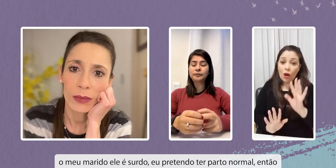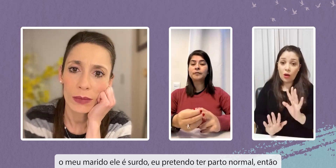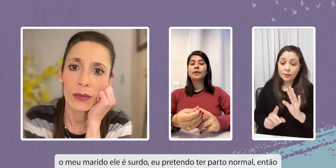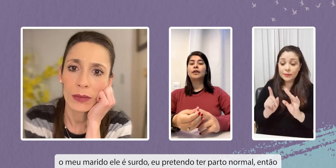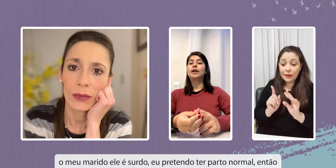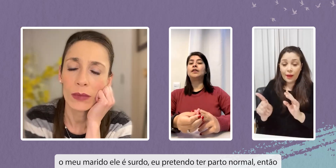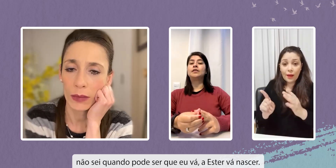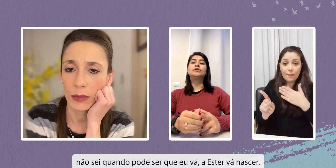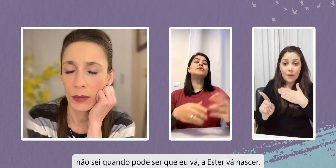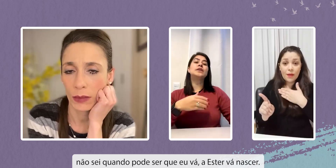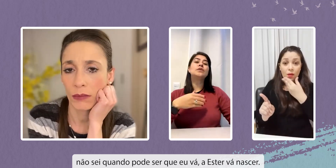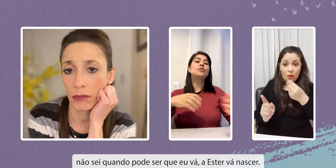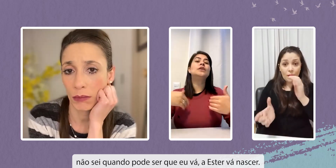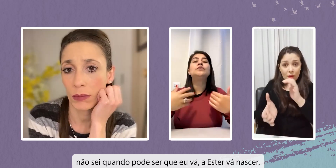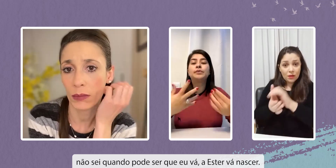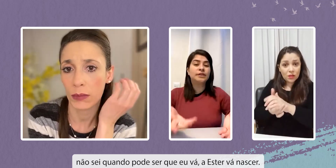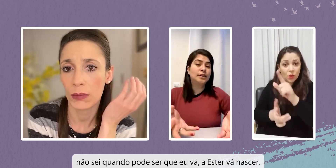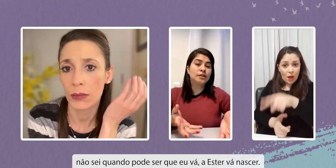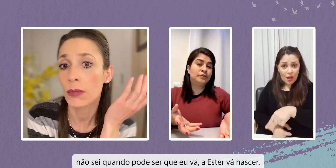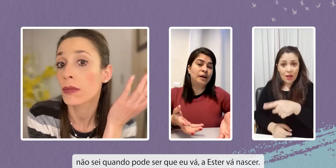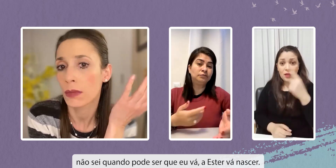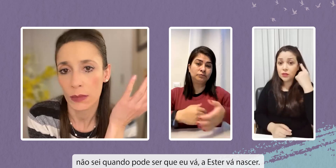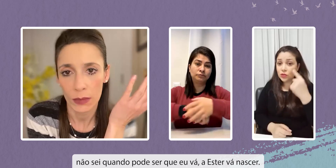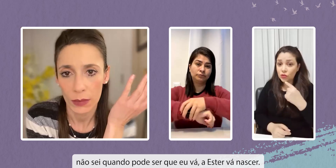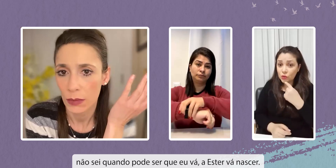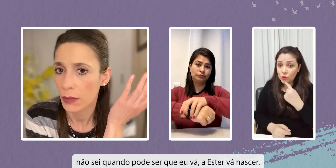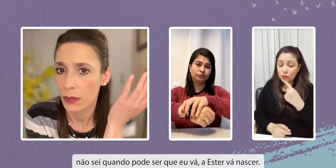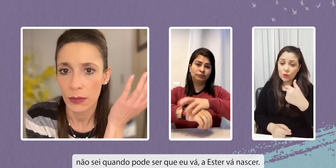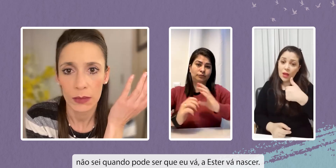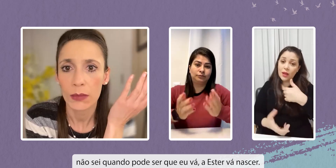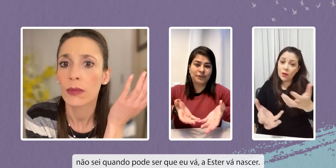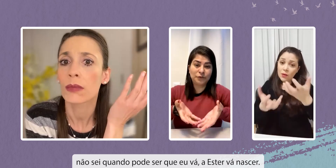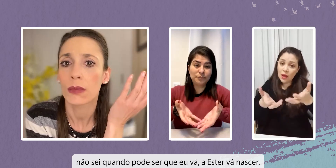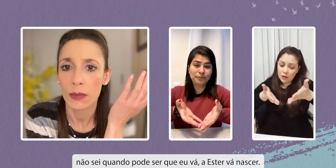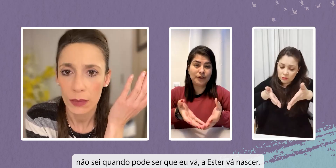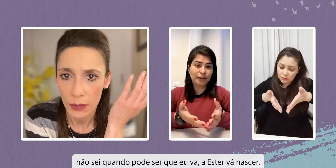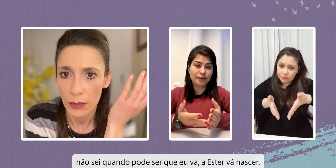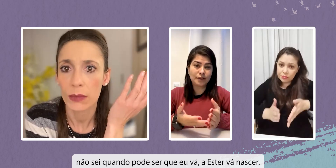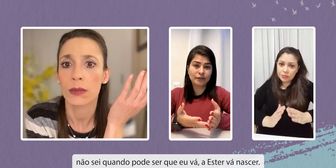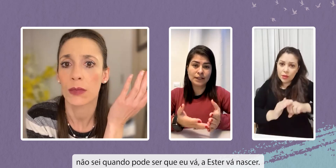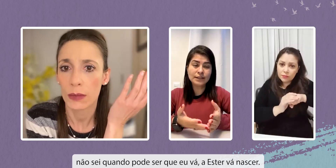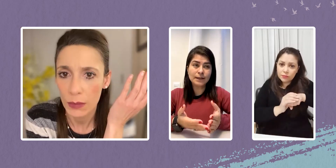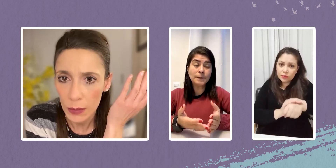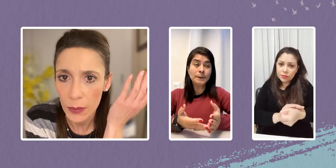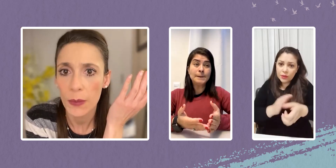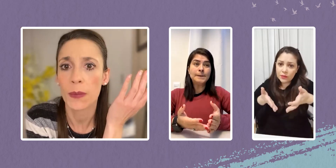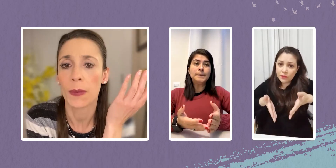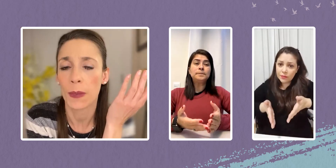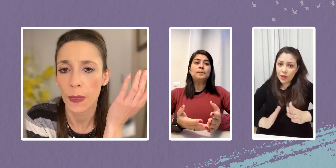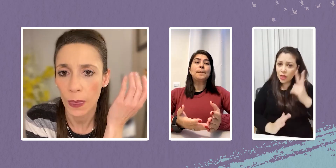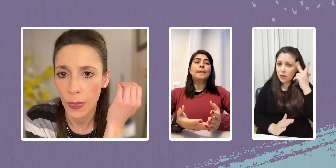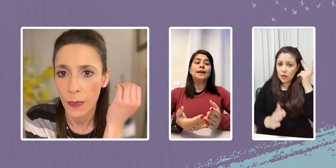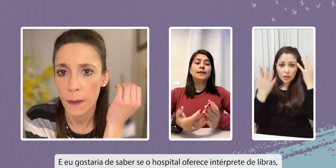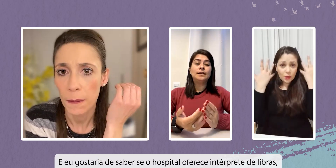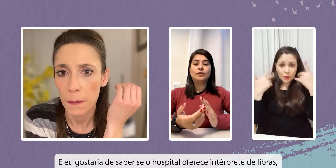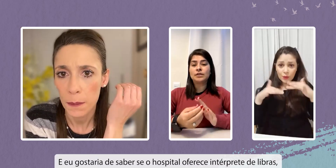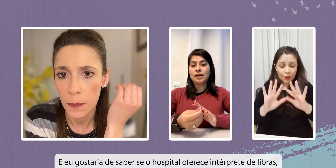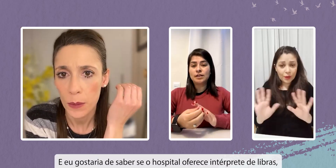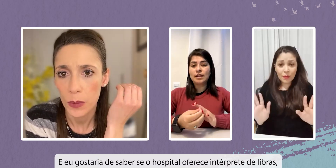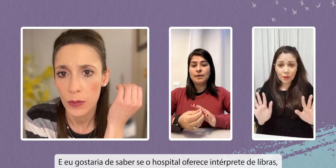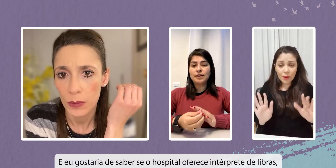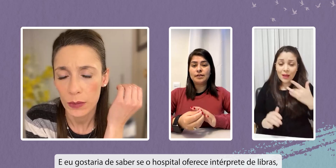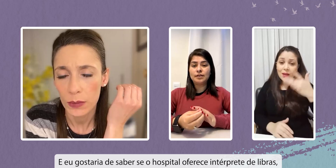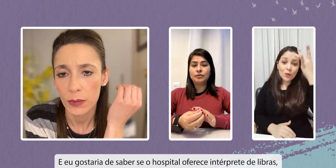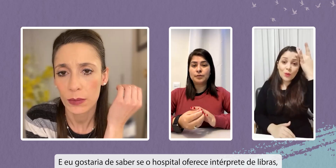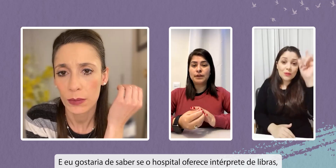normal, então não sei quando pode ser que eu vá ter, a Esther vai nascer. E eu